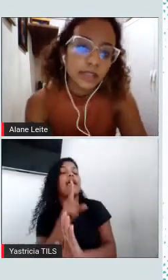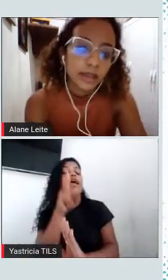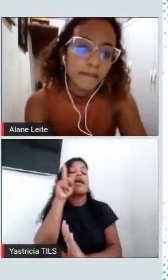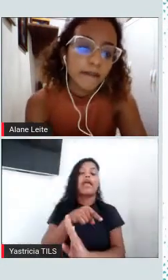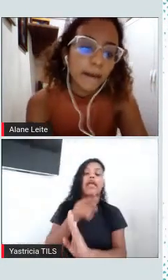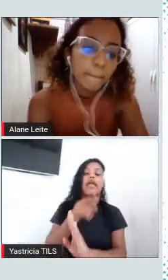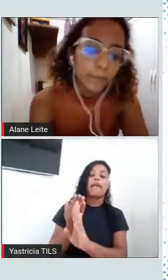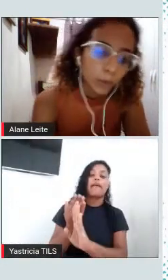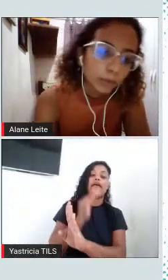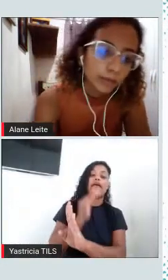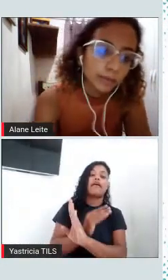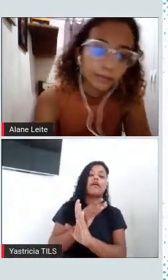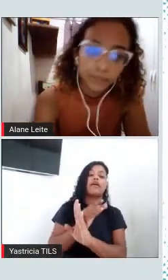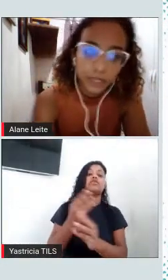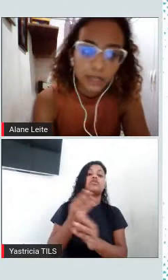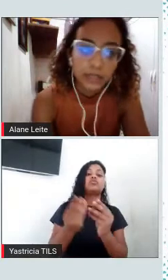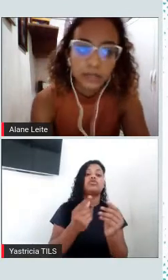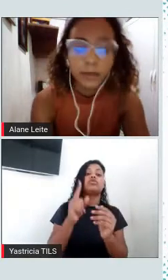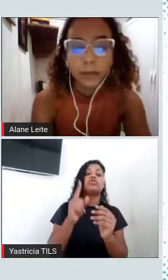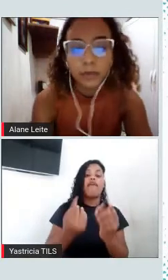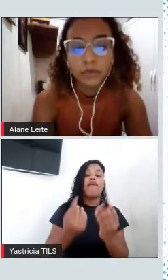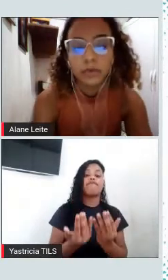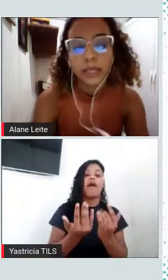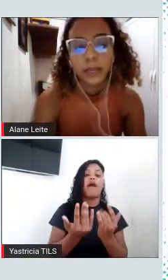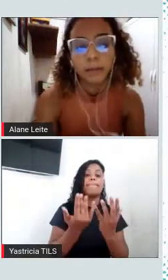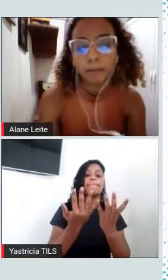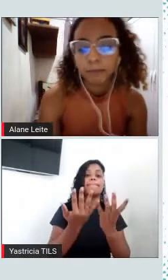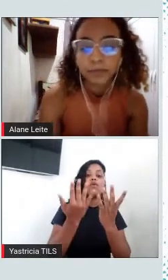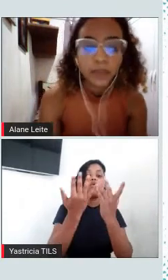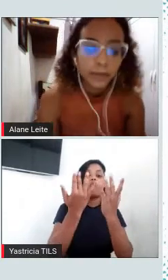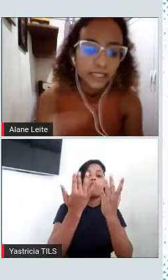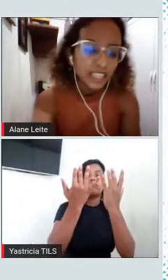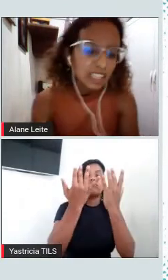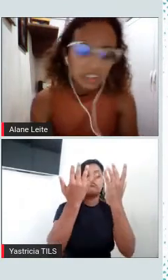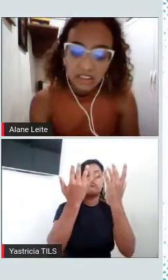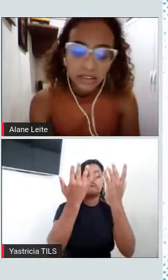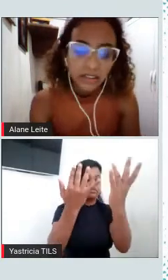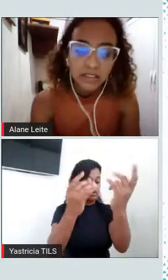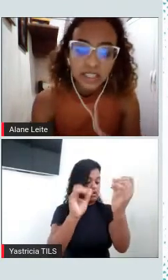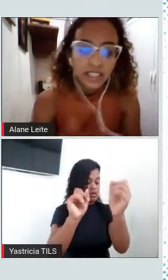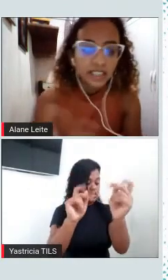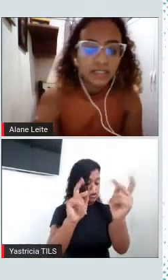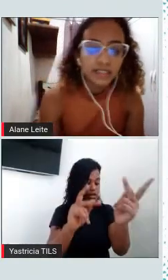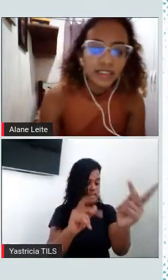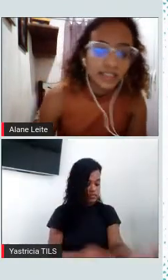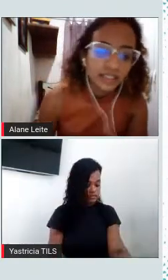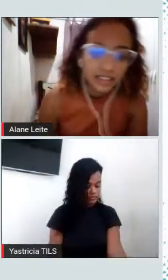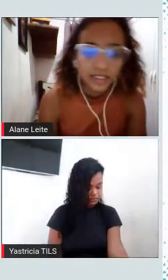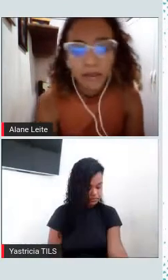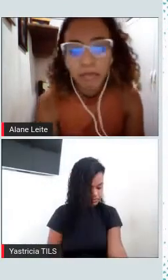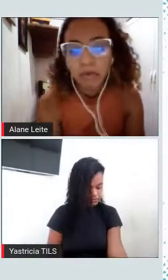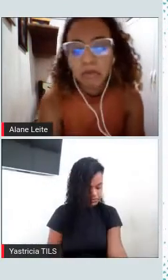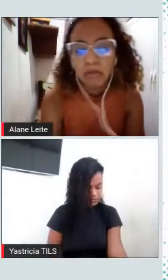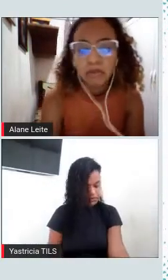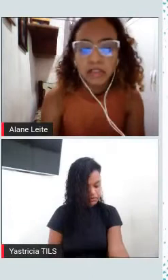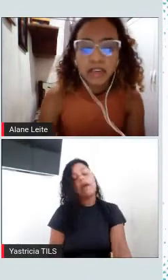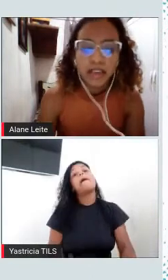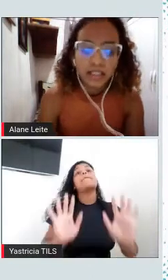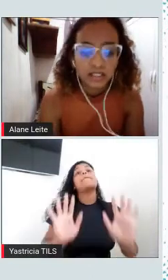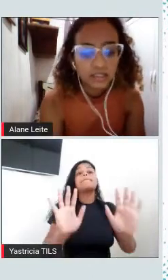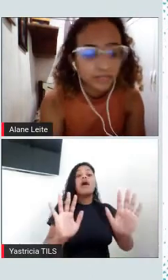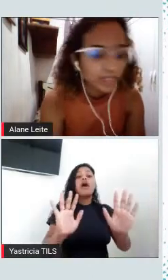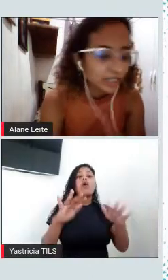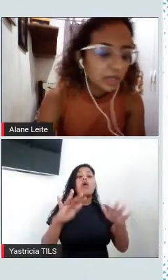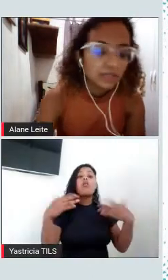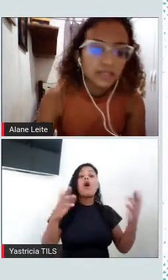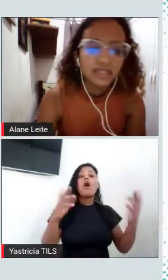substância ela vai ser vapor, ainda vai ser vapor, ok? Mas aí, qual seria a diferença entre vapor e